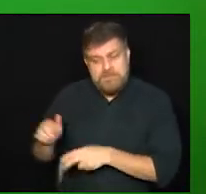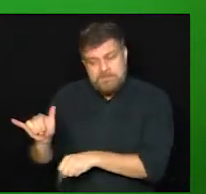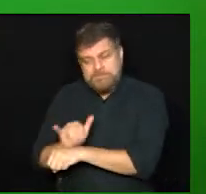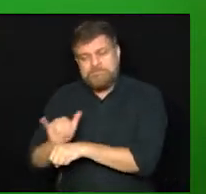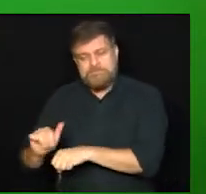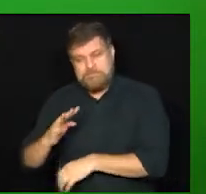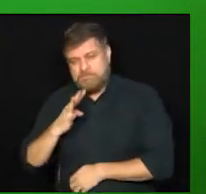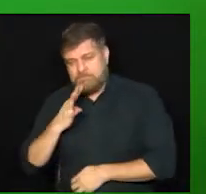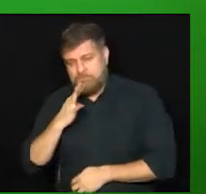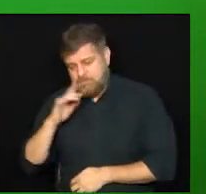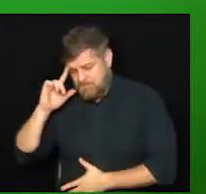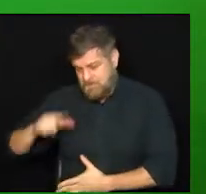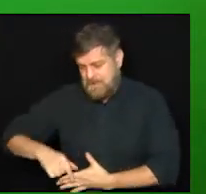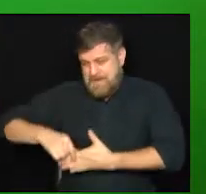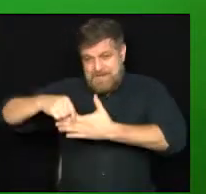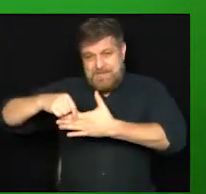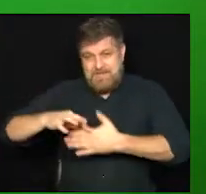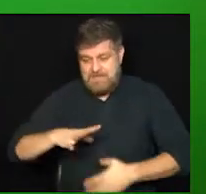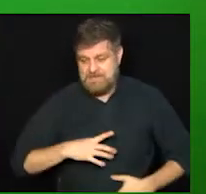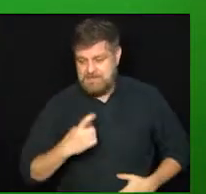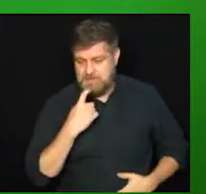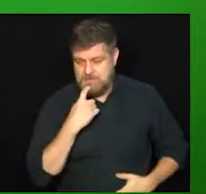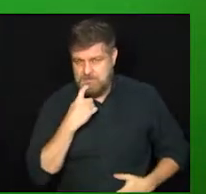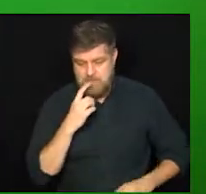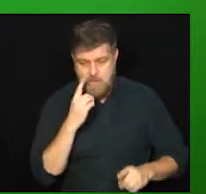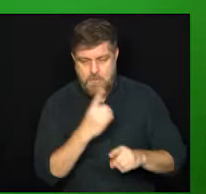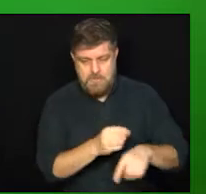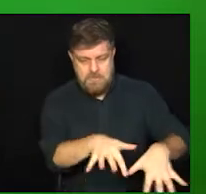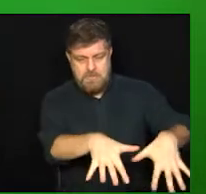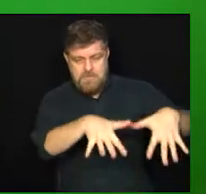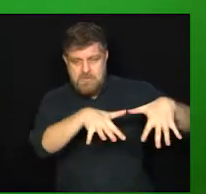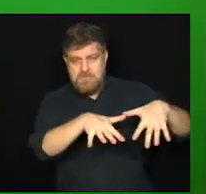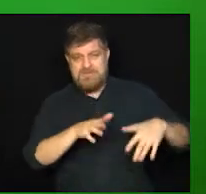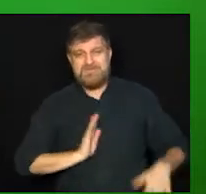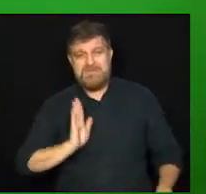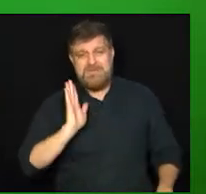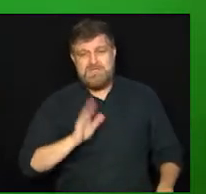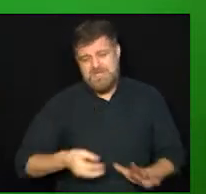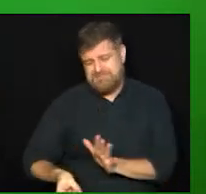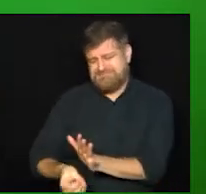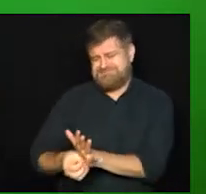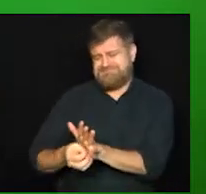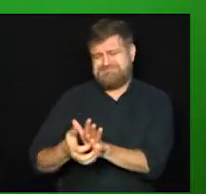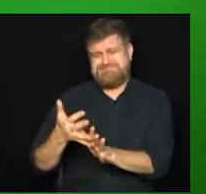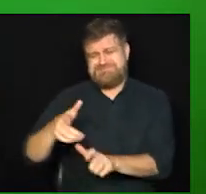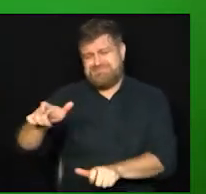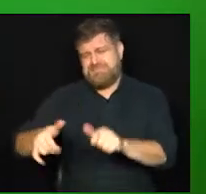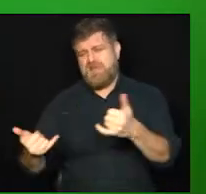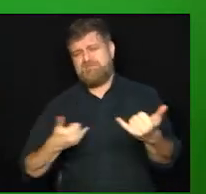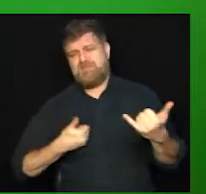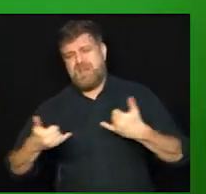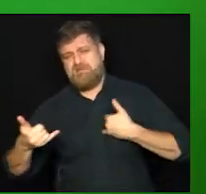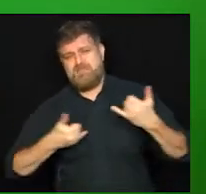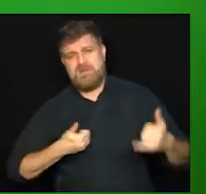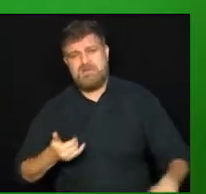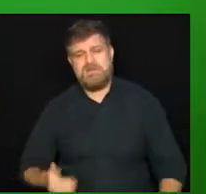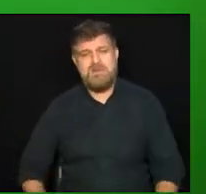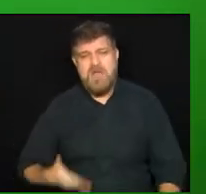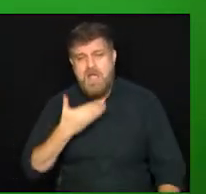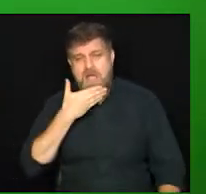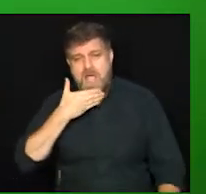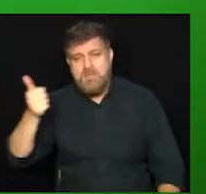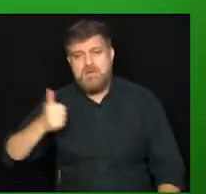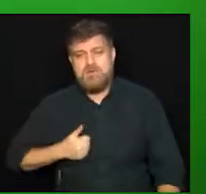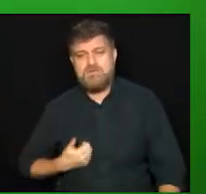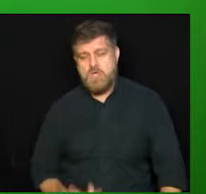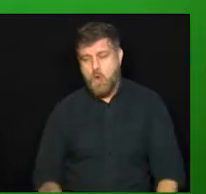para liberar um evento em Campinas, eu já ouvi de centenas de organizadores. É melhor fazer um Rock in